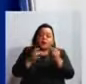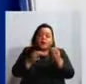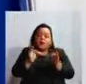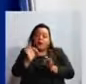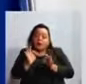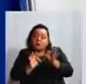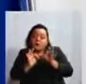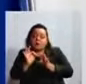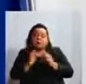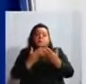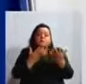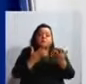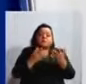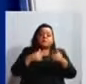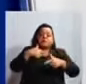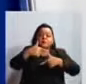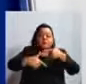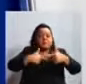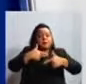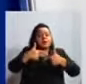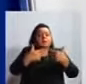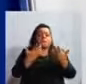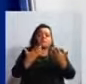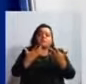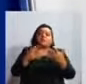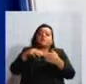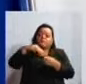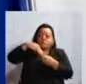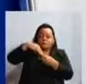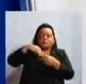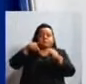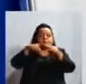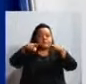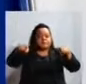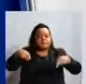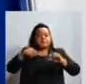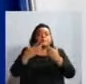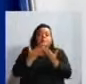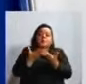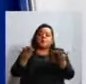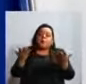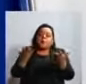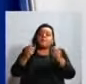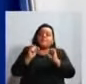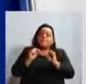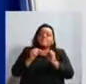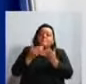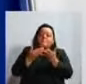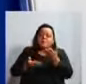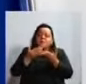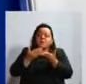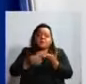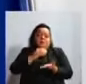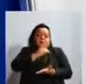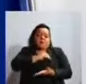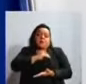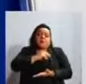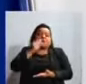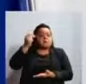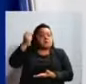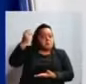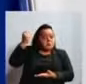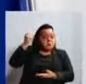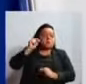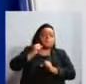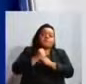de carreira, cargos e remunerações dos servidores do município, com relação à reposição das perdas salariais ao longo de todos esses anos, e